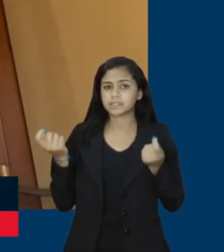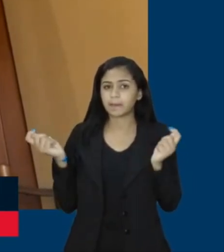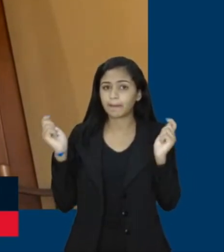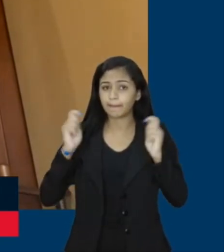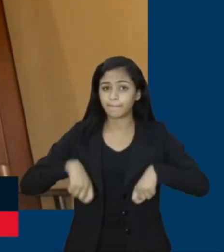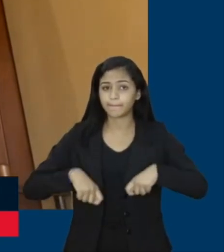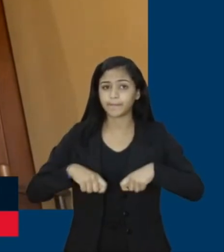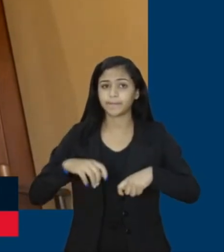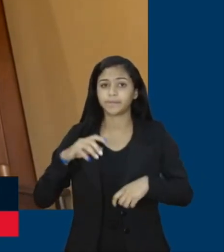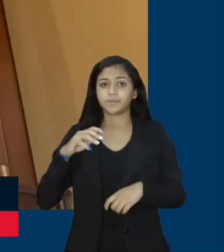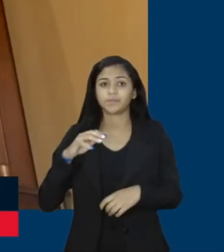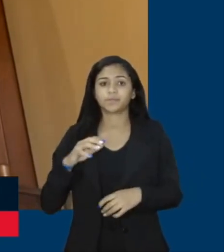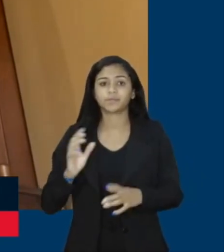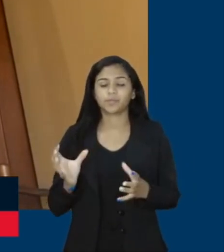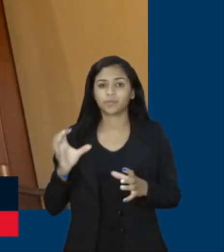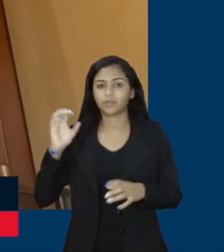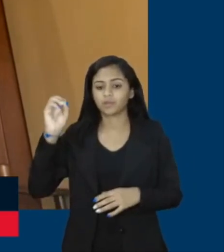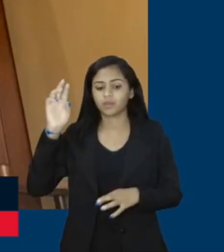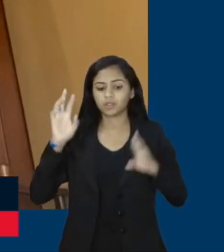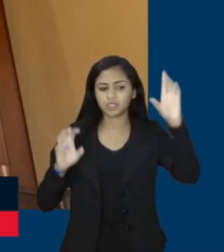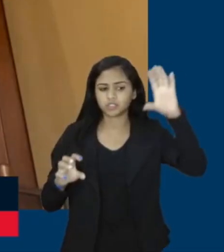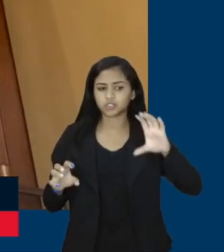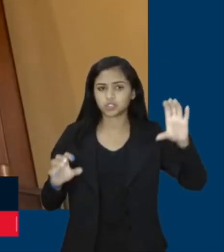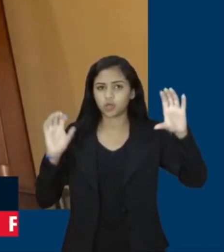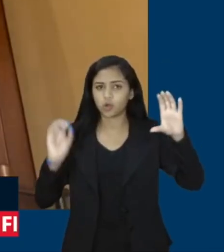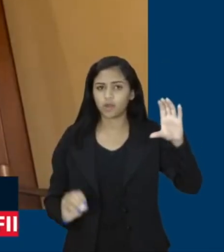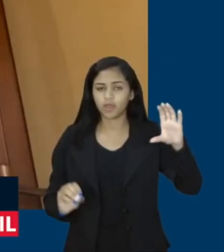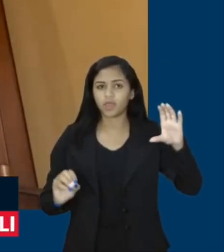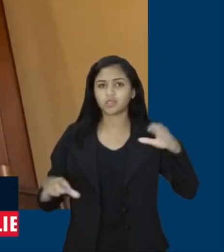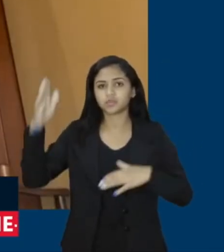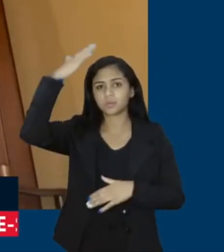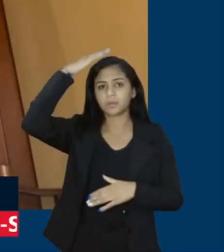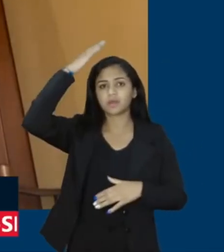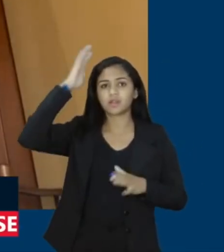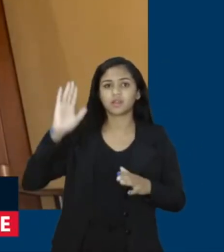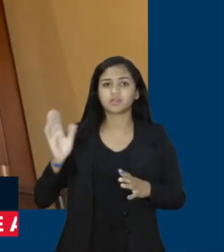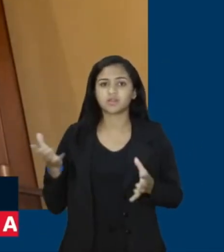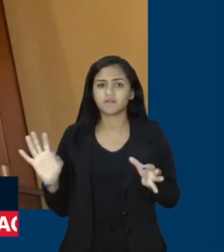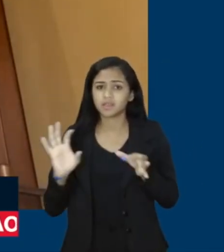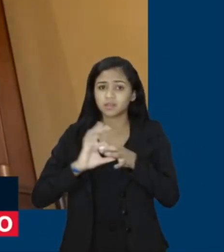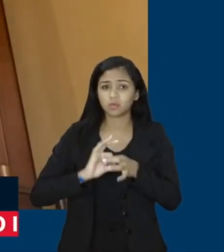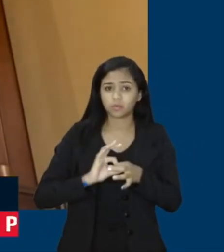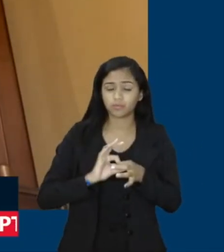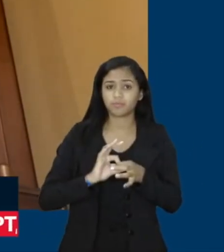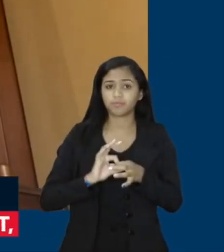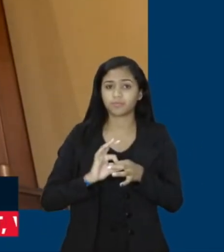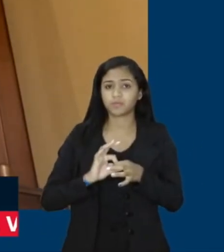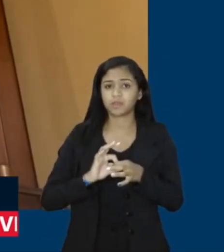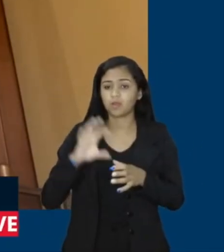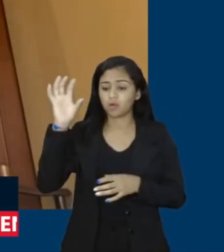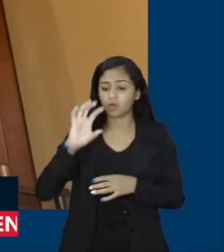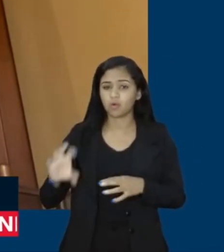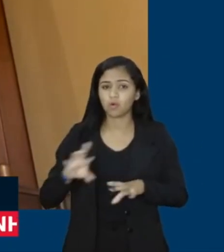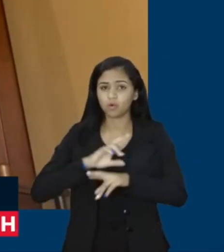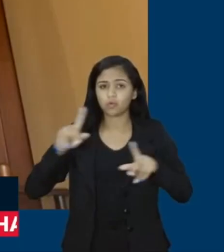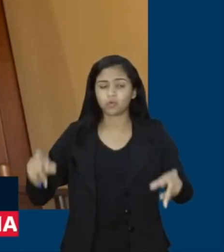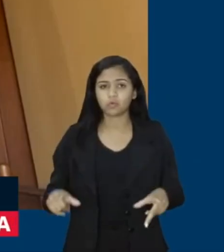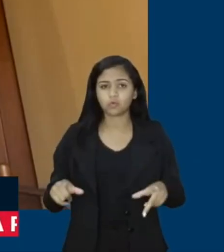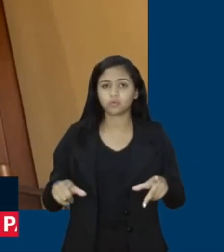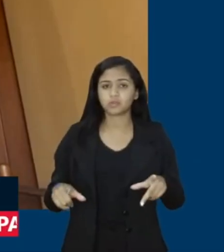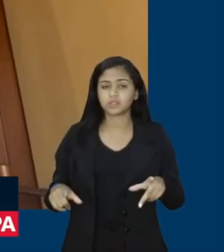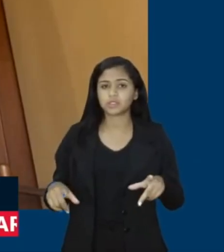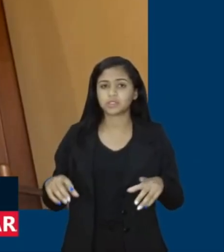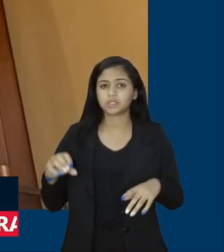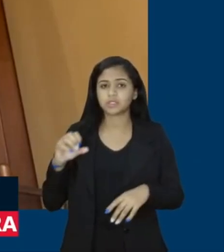A região oeste, a região central do Paraná, vai se interligar a outras regiões, inclusive chegando a Santa